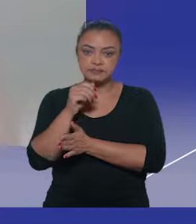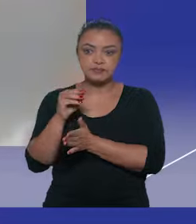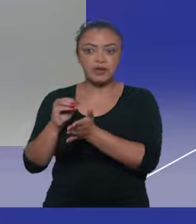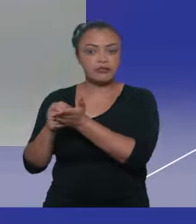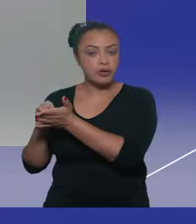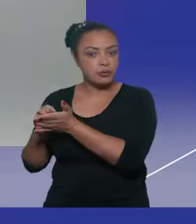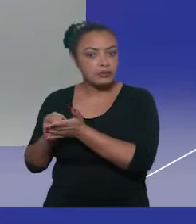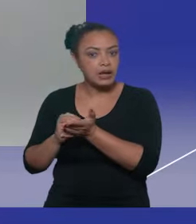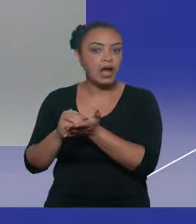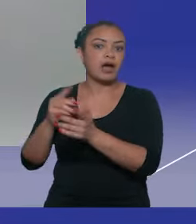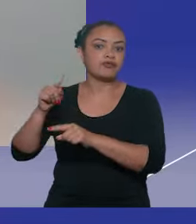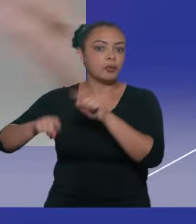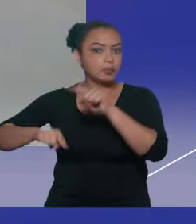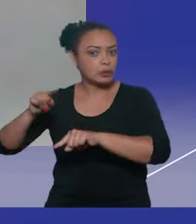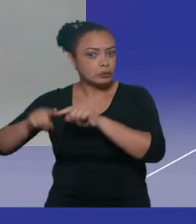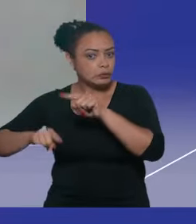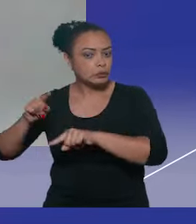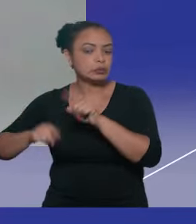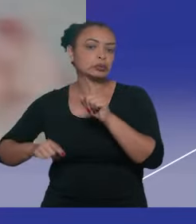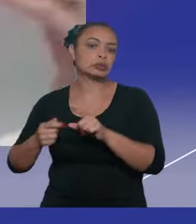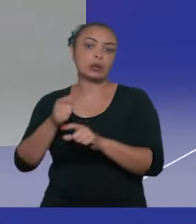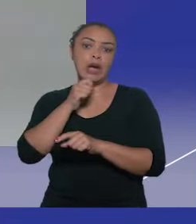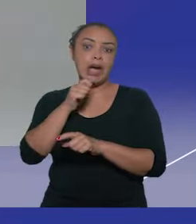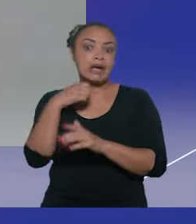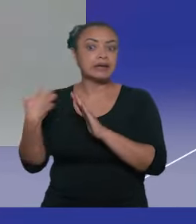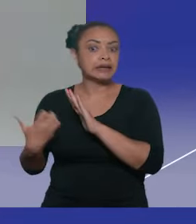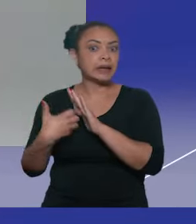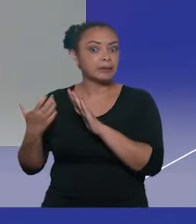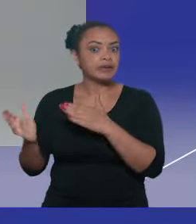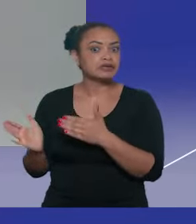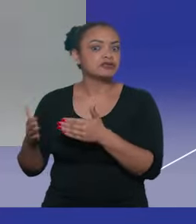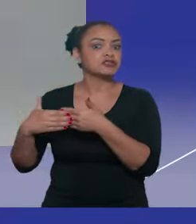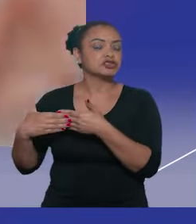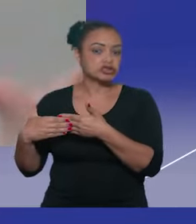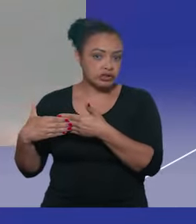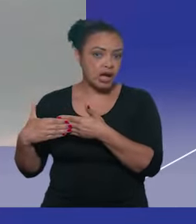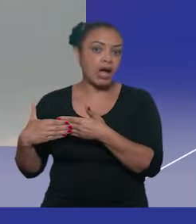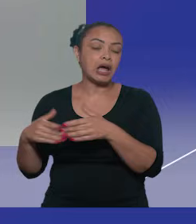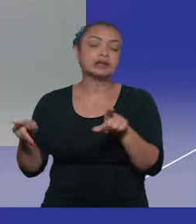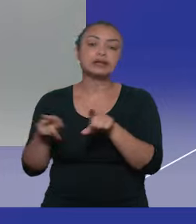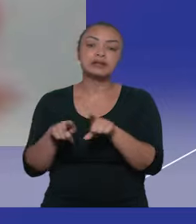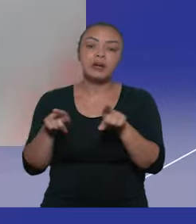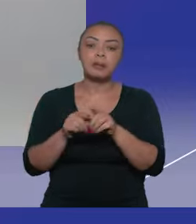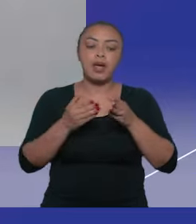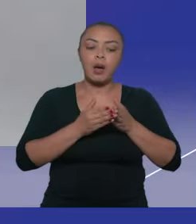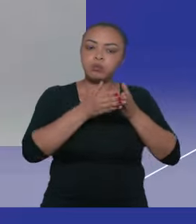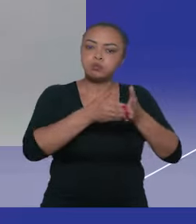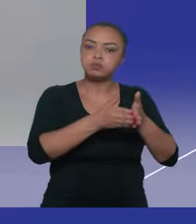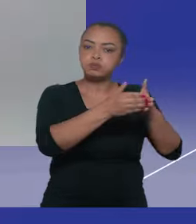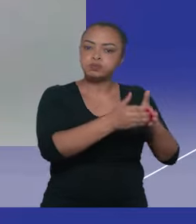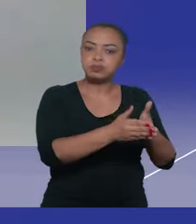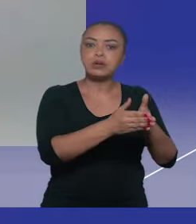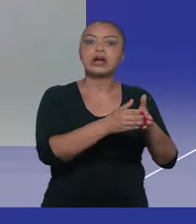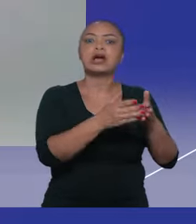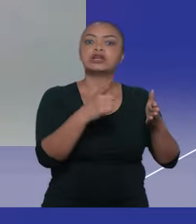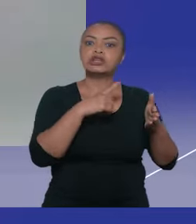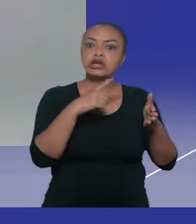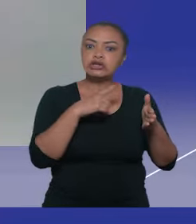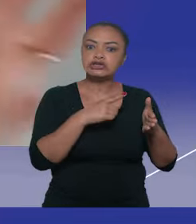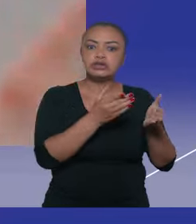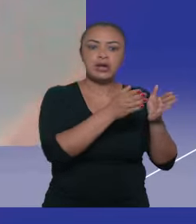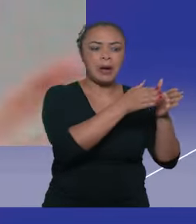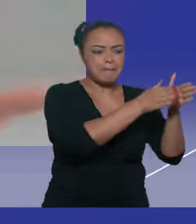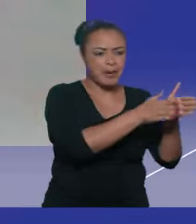normalizado, ainda faltava semicondutor, ainda faltava chip, ainda tinha empresa fechada, tinha trânsito nos portos, né? A gente lembra, acho que